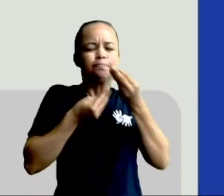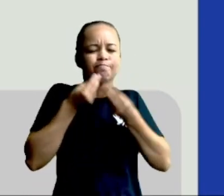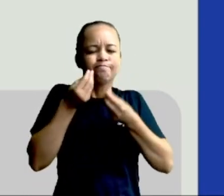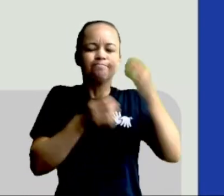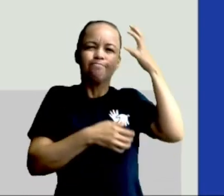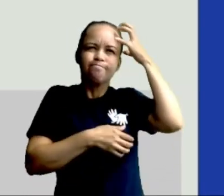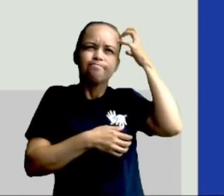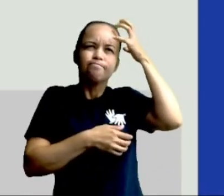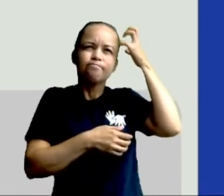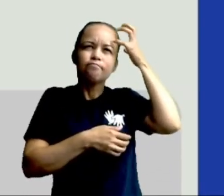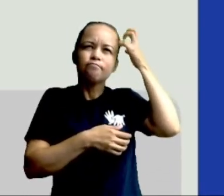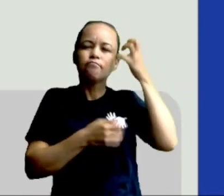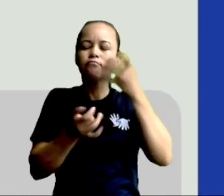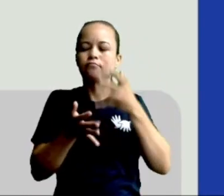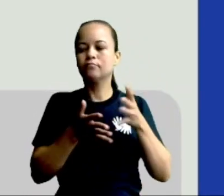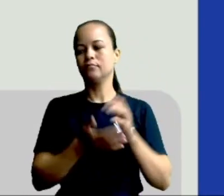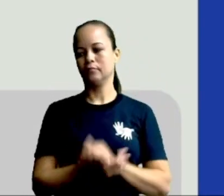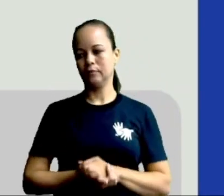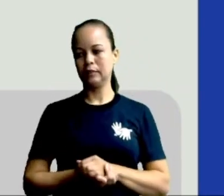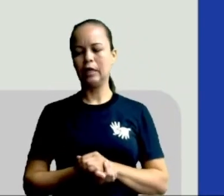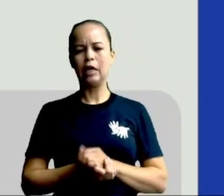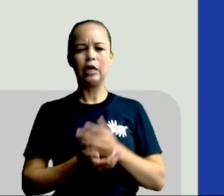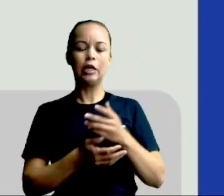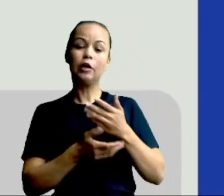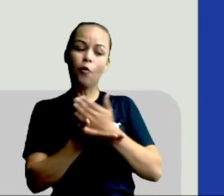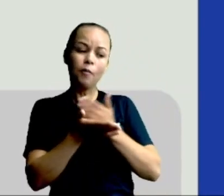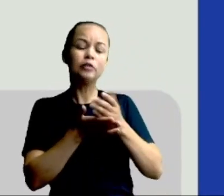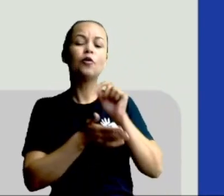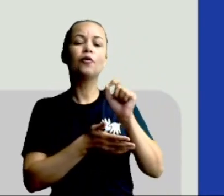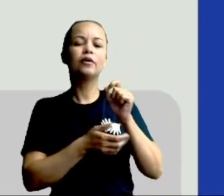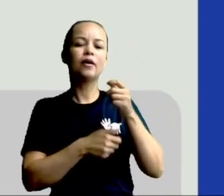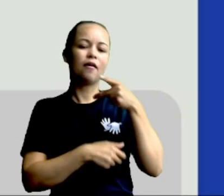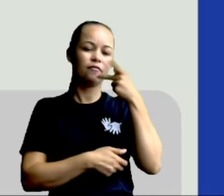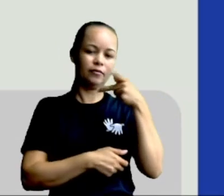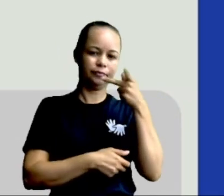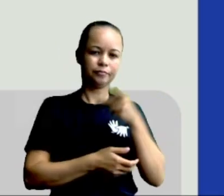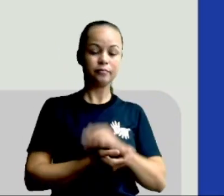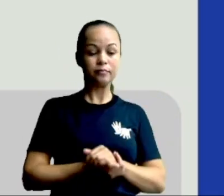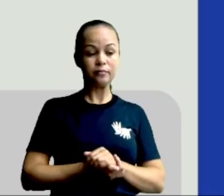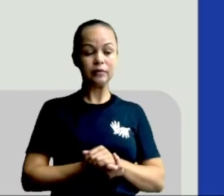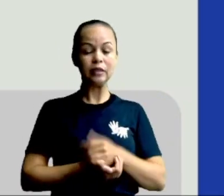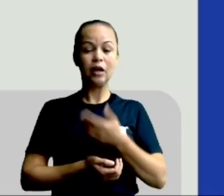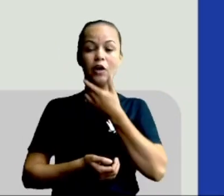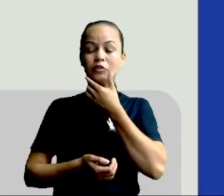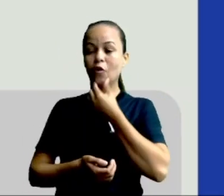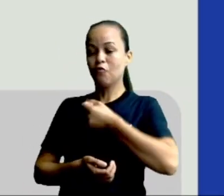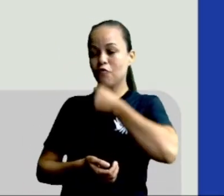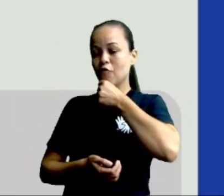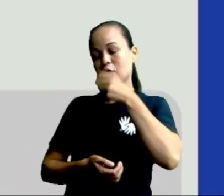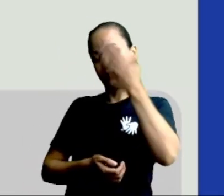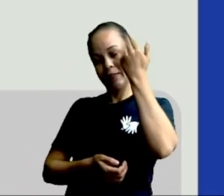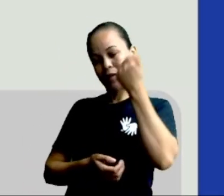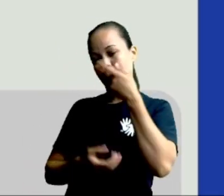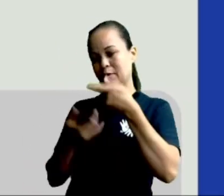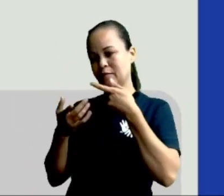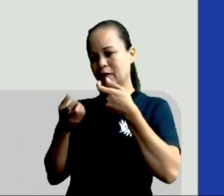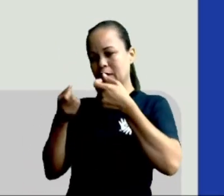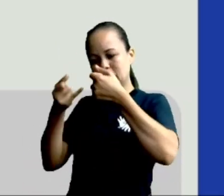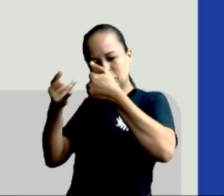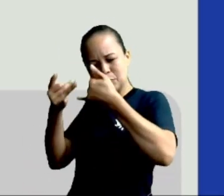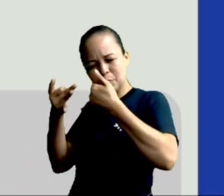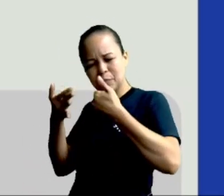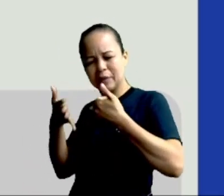coçou a cabeça e começou a falar. Falava de uma forma que só o avô sabe, dando uma